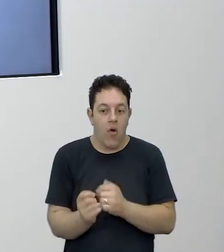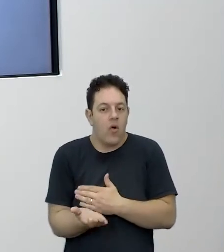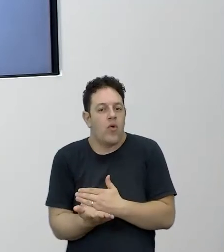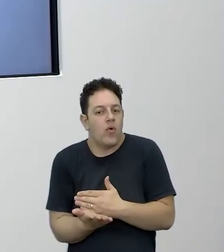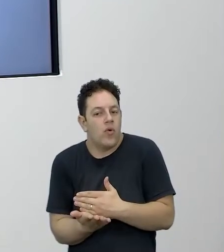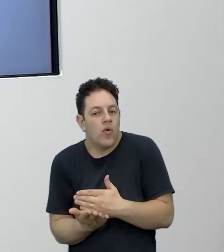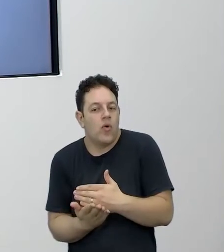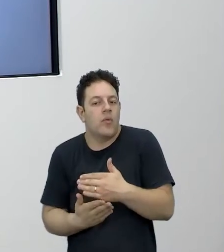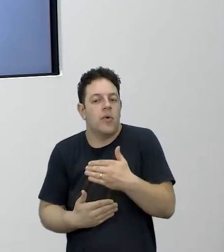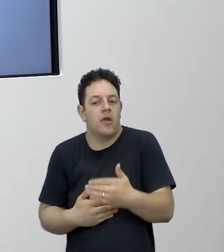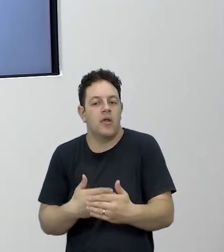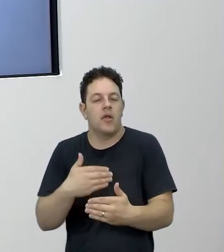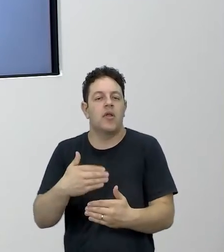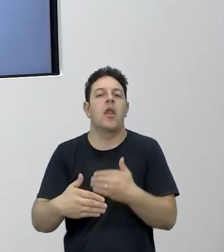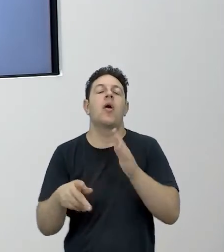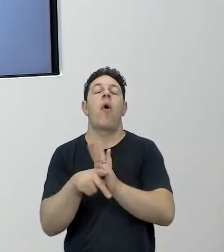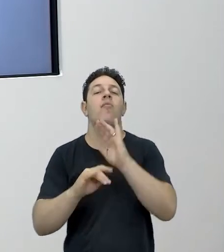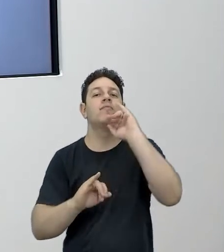processo de